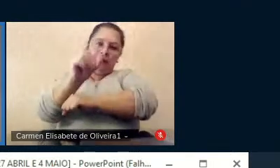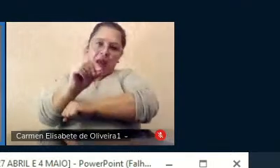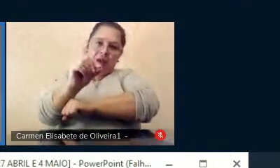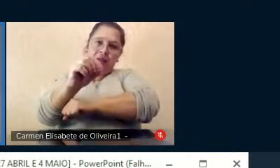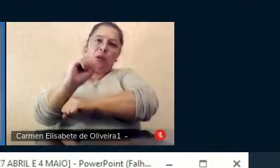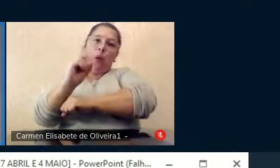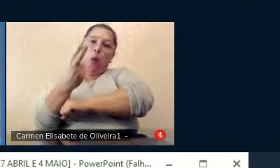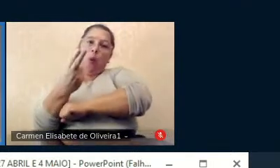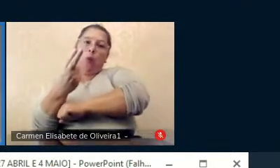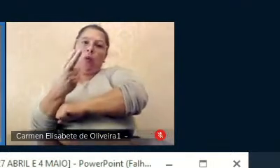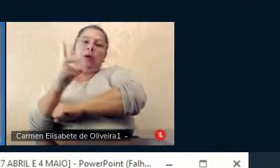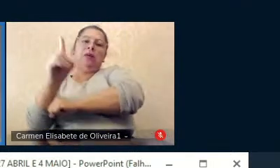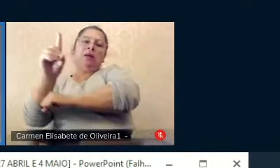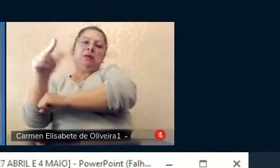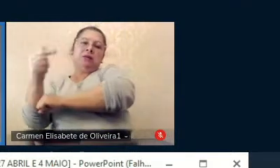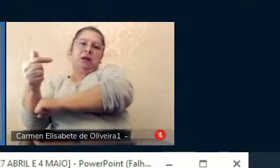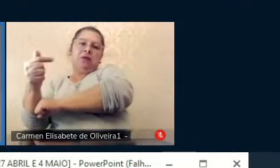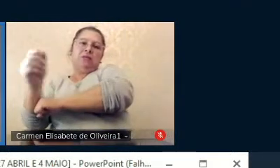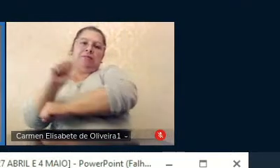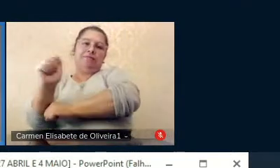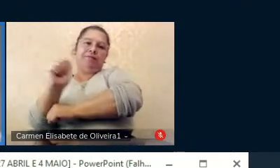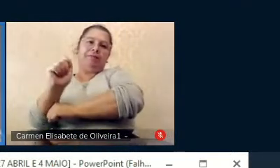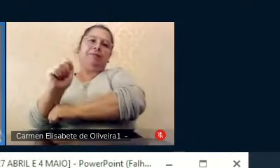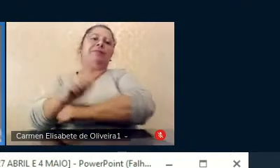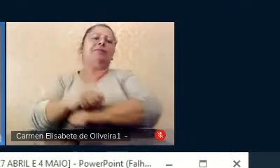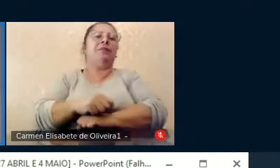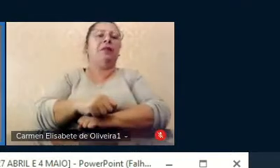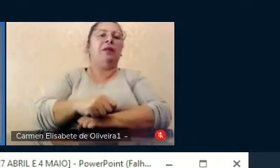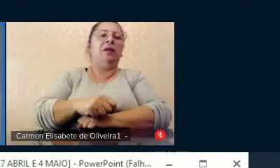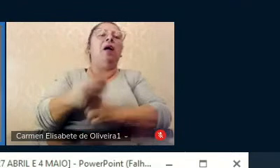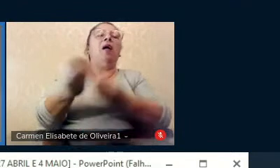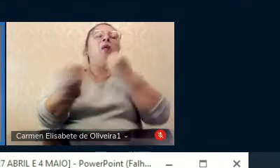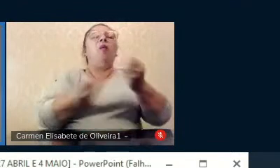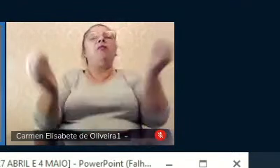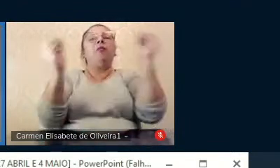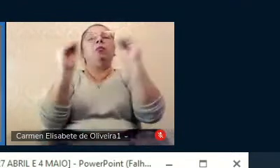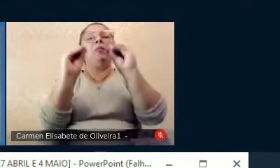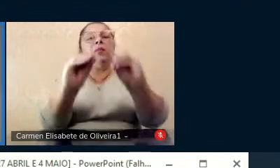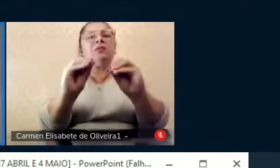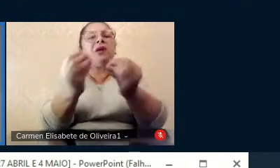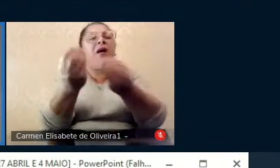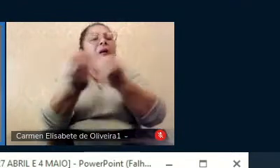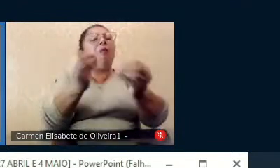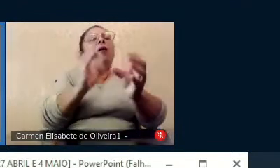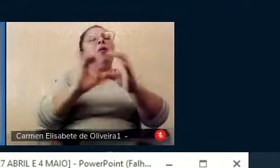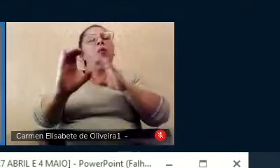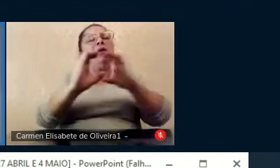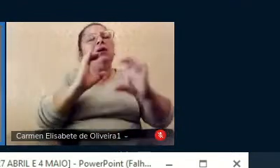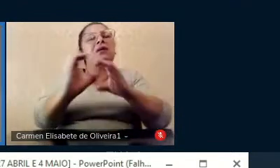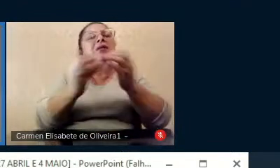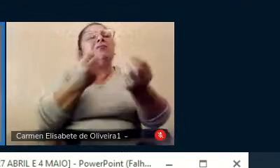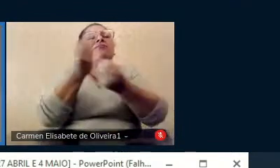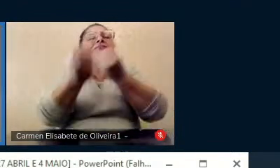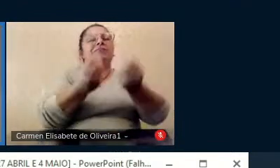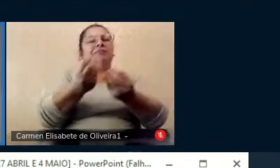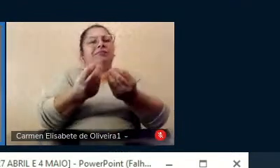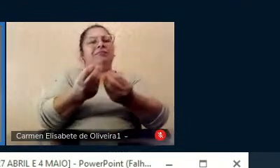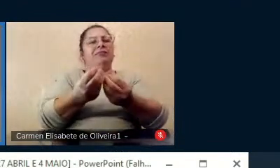agosto. E como que vai funcionar, então, as postagens, a nossa comunicação, nosso tira dúvidas,